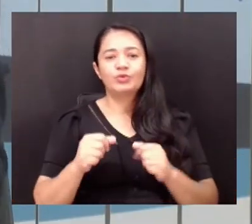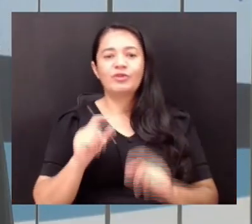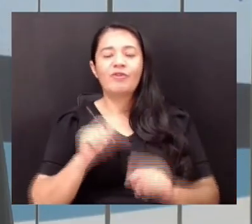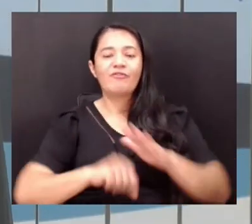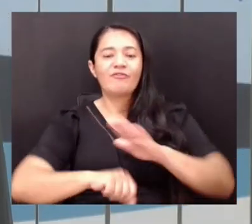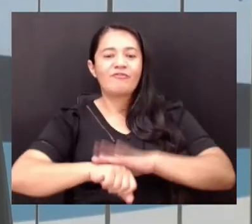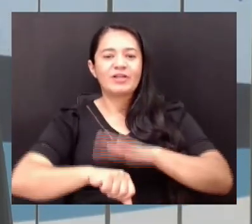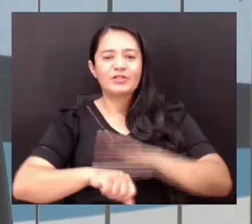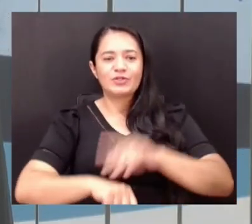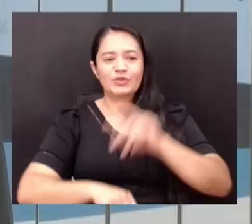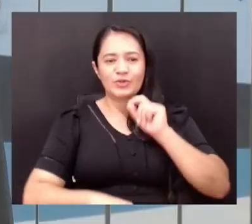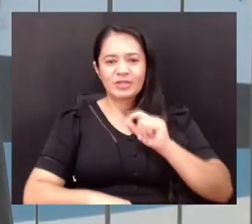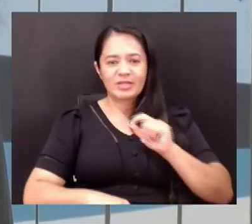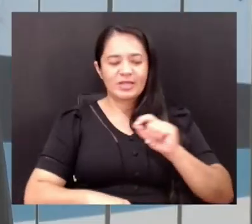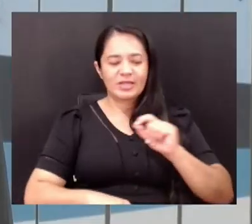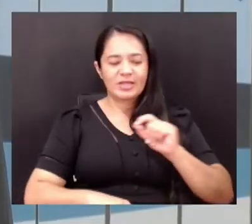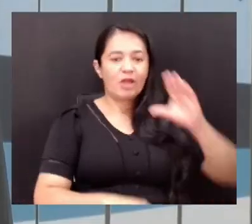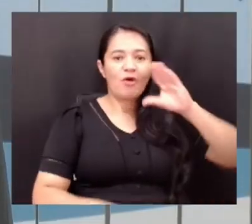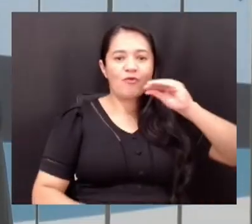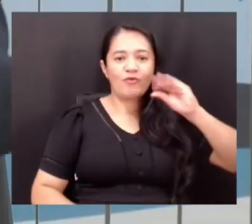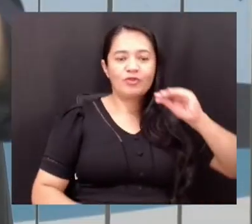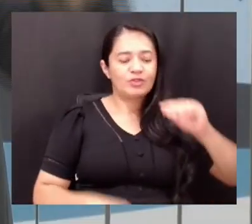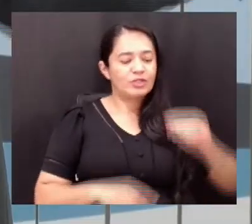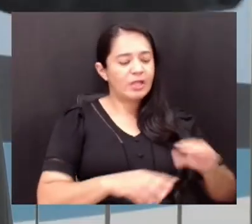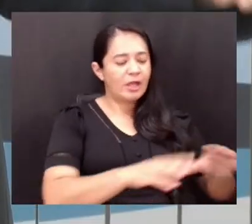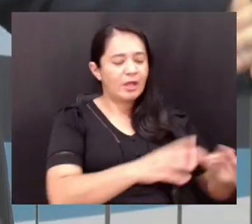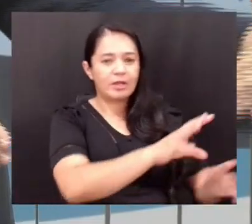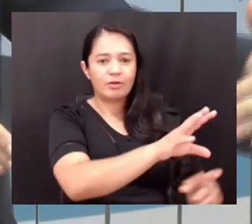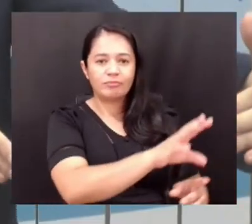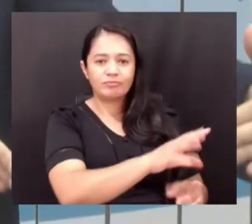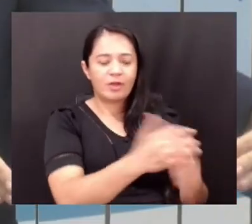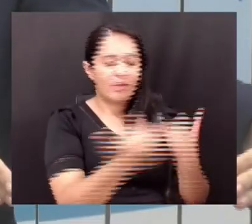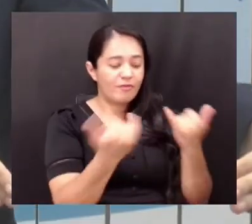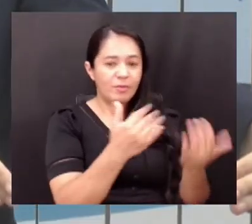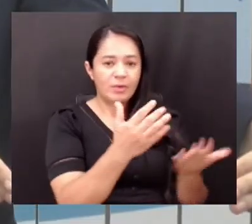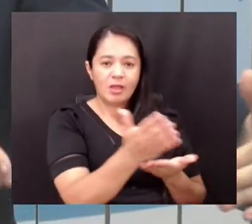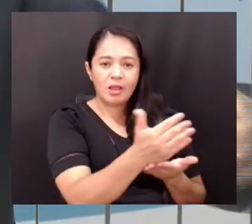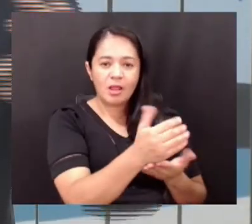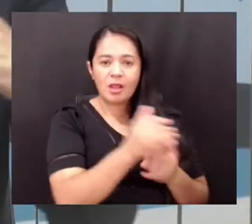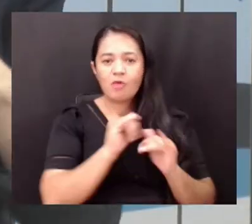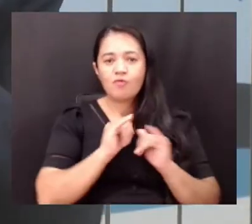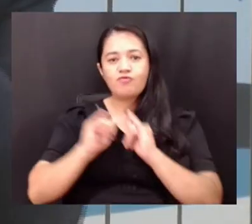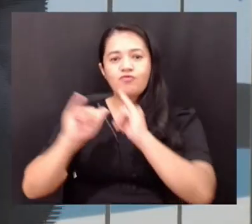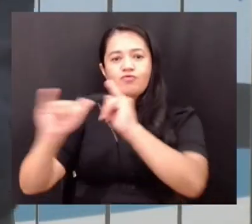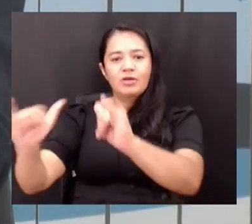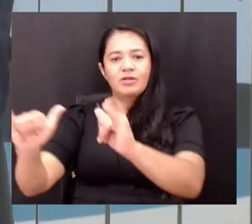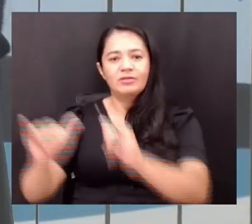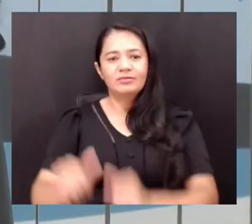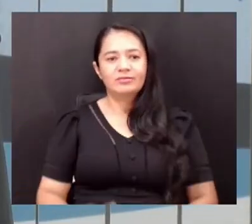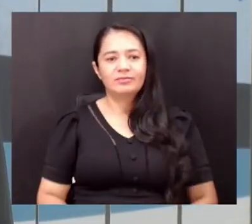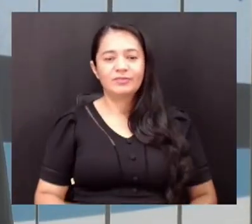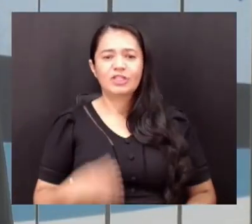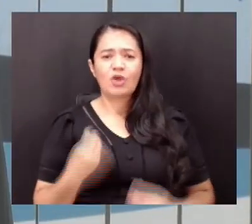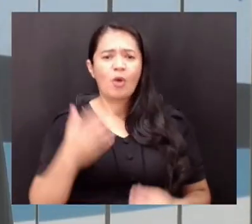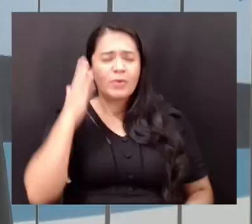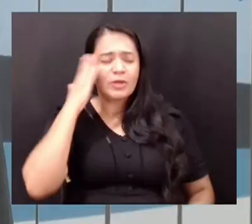a maneira de eu captar. Como é que eu vou saber se eu tenho sobrecarga de trabalho? Eu vou ter que